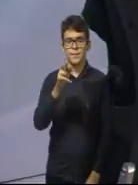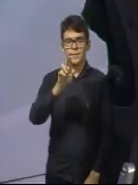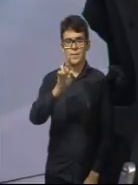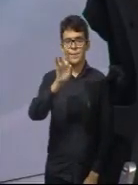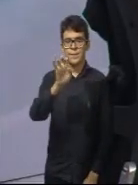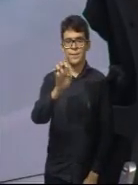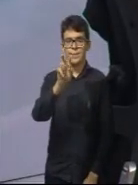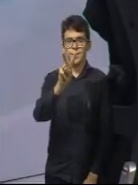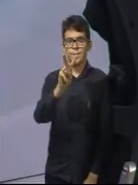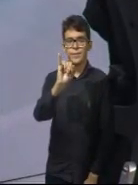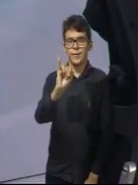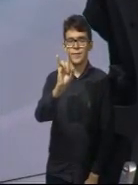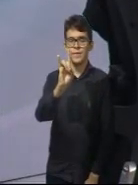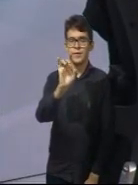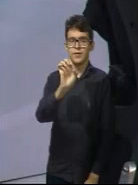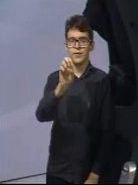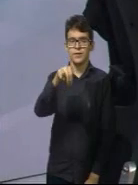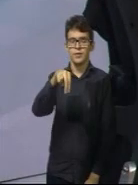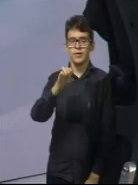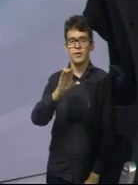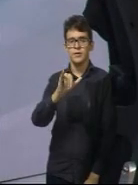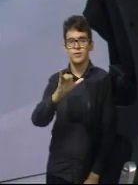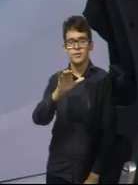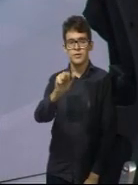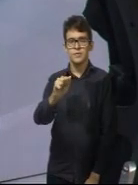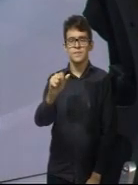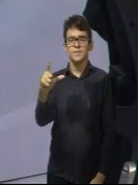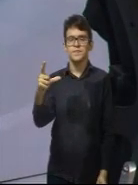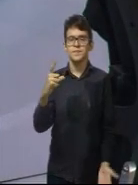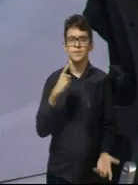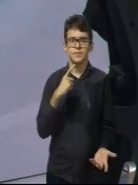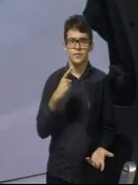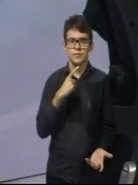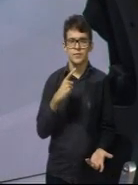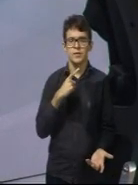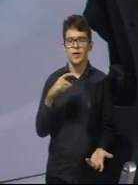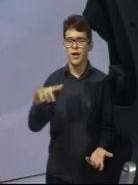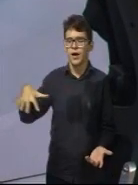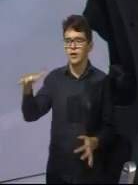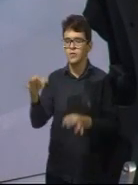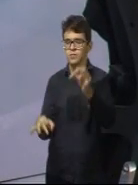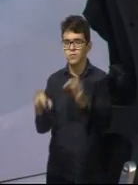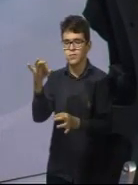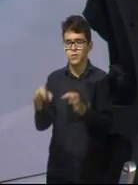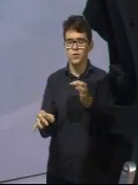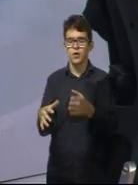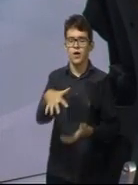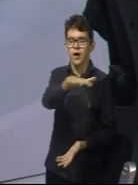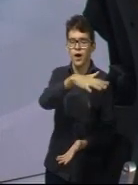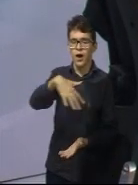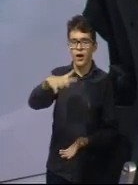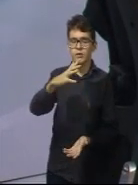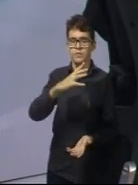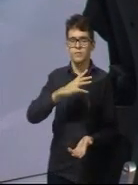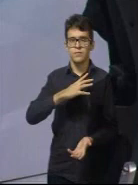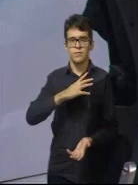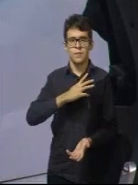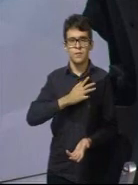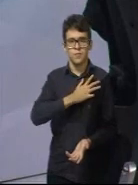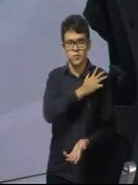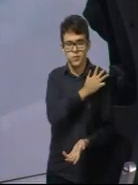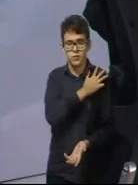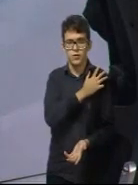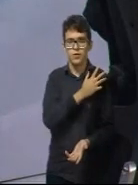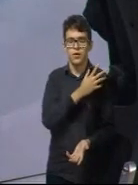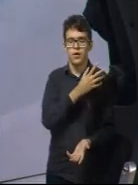imenso dos militares hoje, do judiciário, tá certo? Quando se